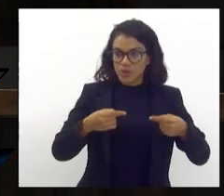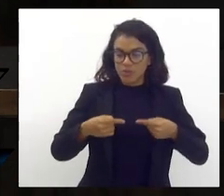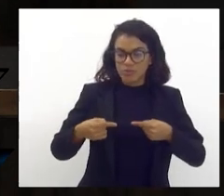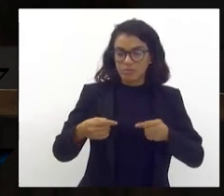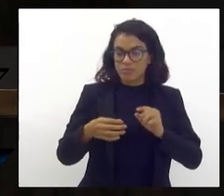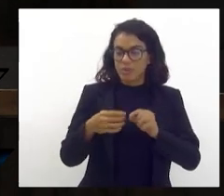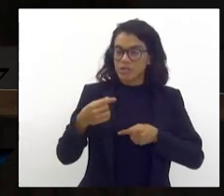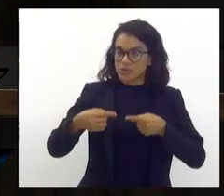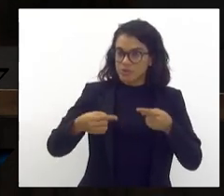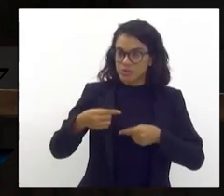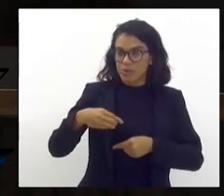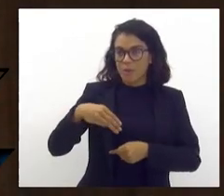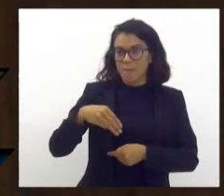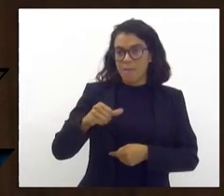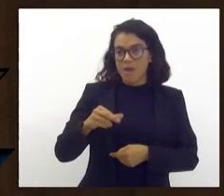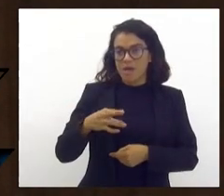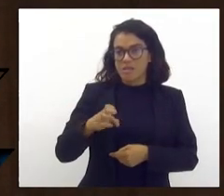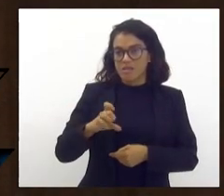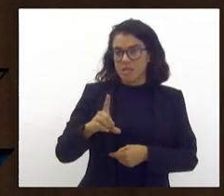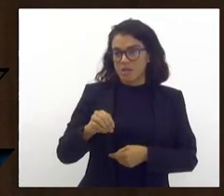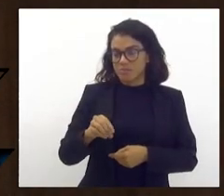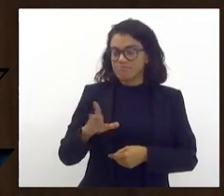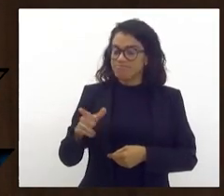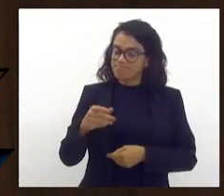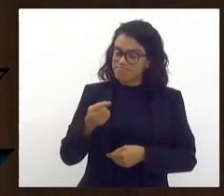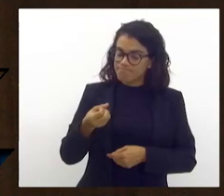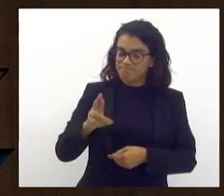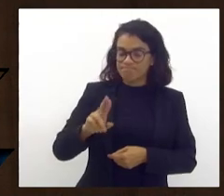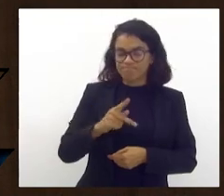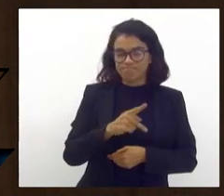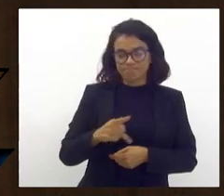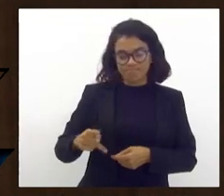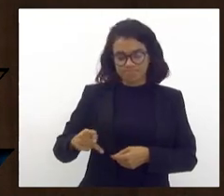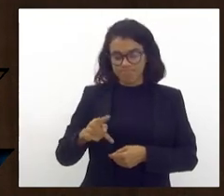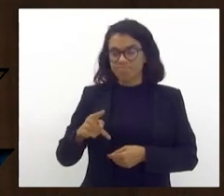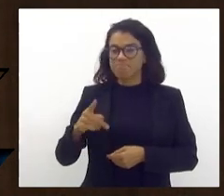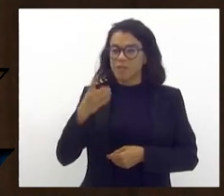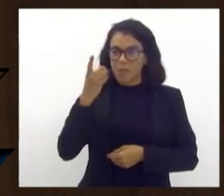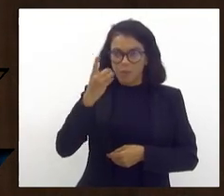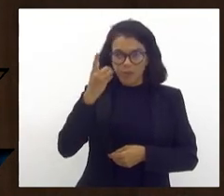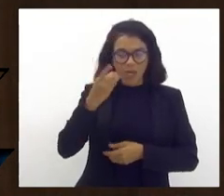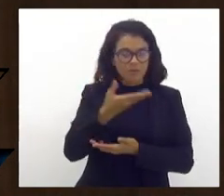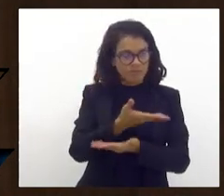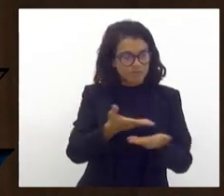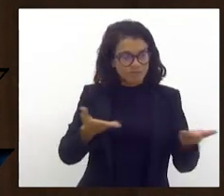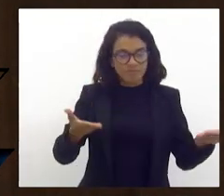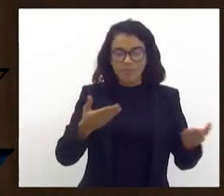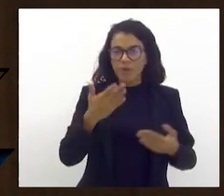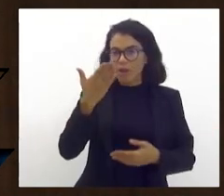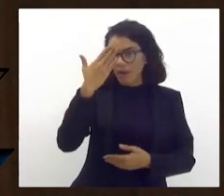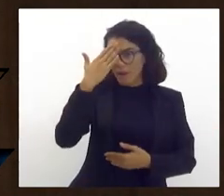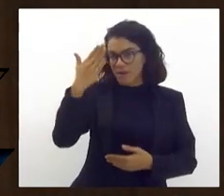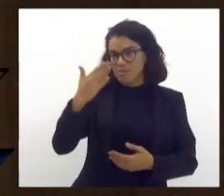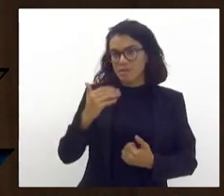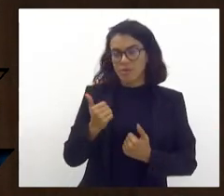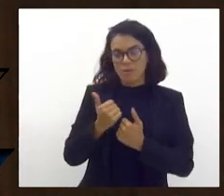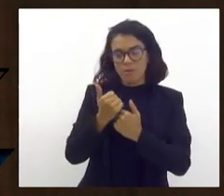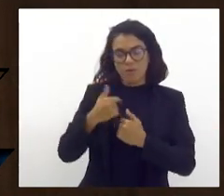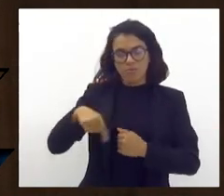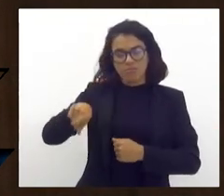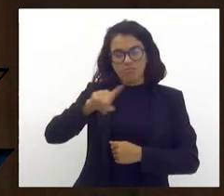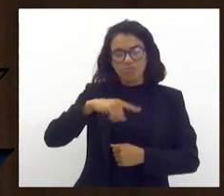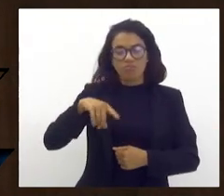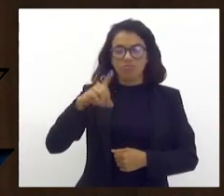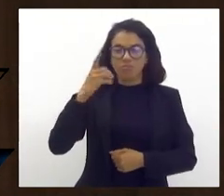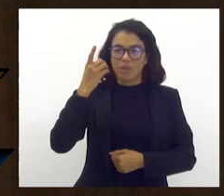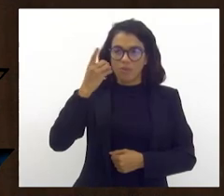Para discutir, deputado Marcelo Dino. Senhor presidente, boa tarde, nobres deputados. Quero primeiramente agradecer o apoio de todos os deputados.